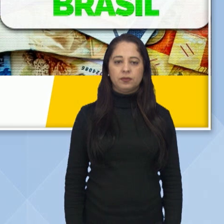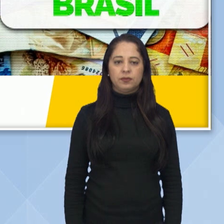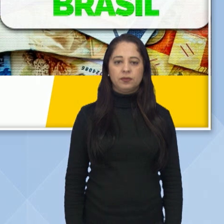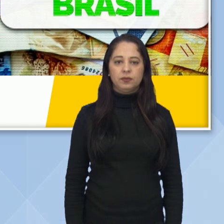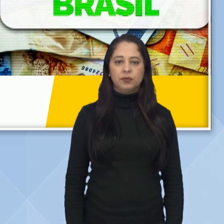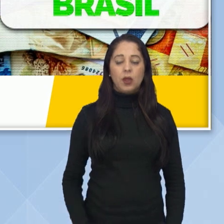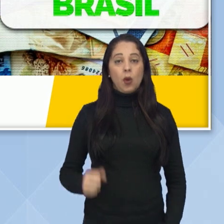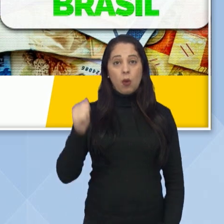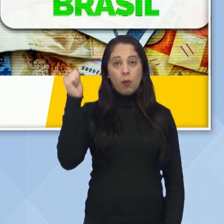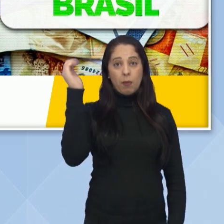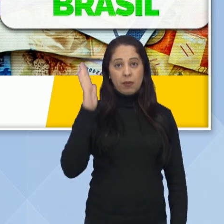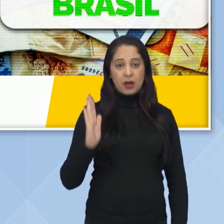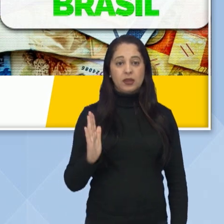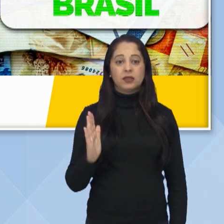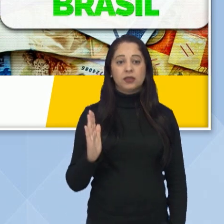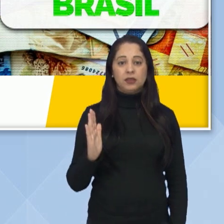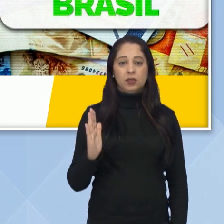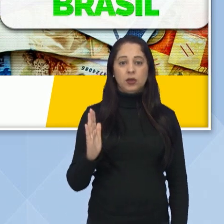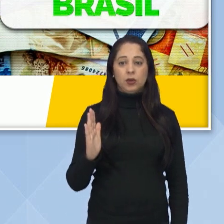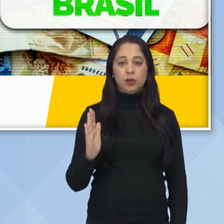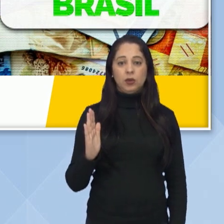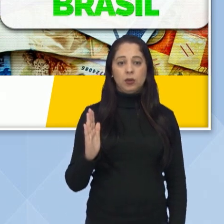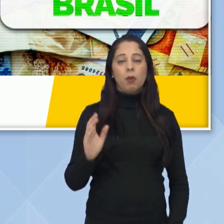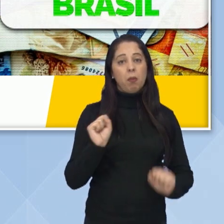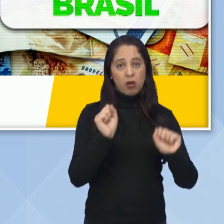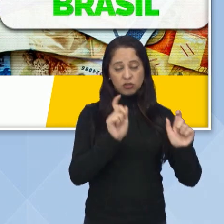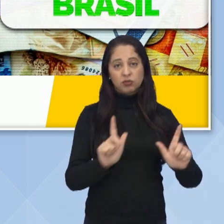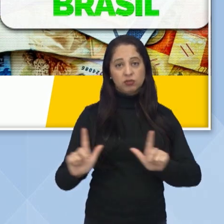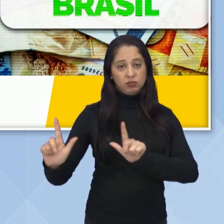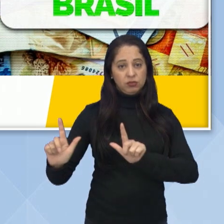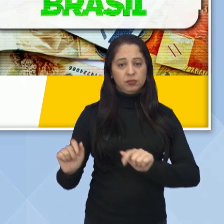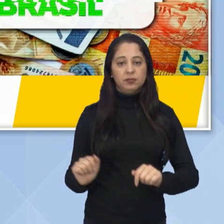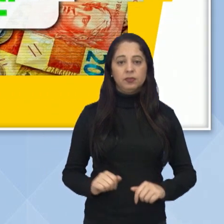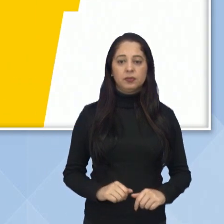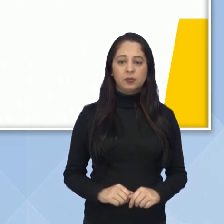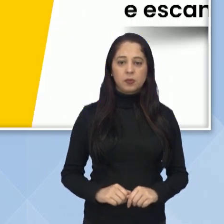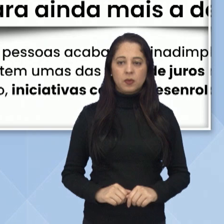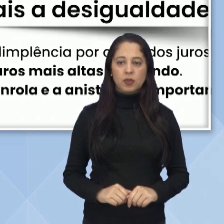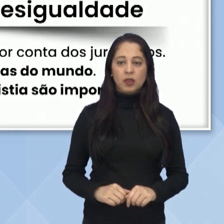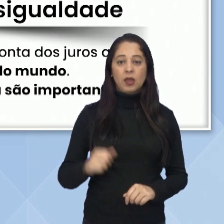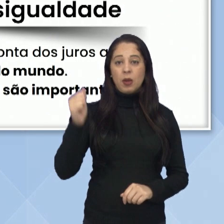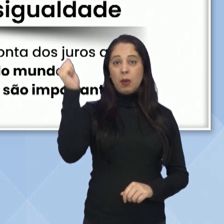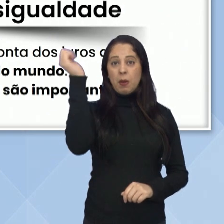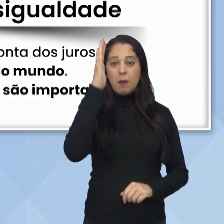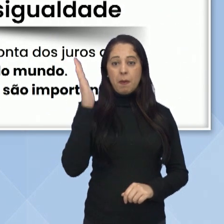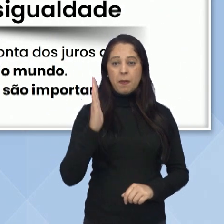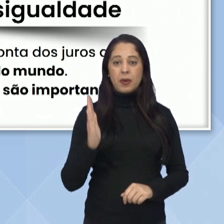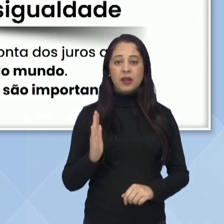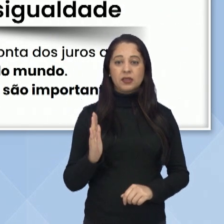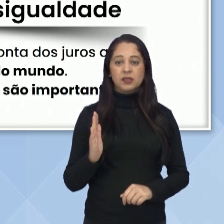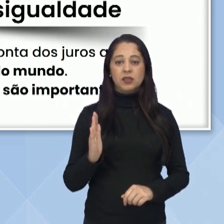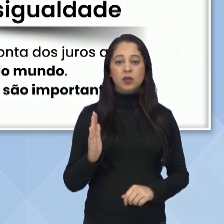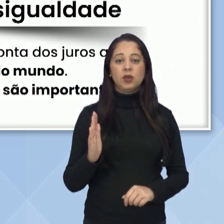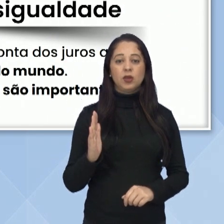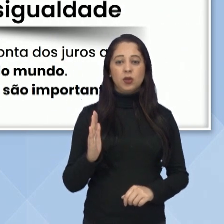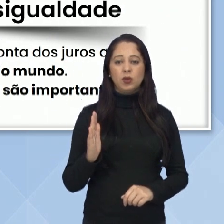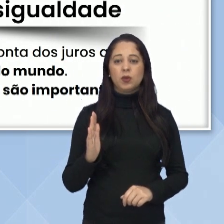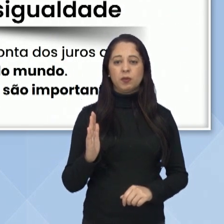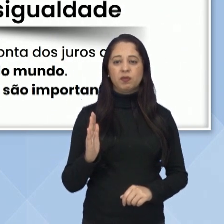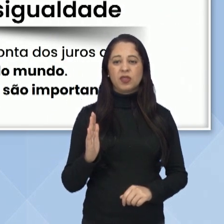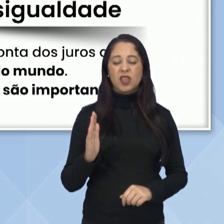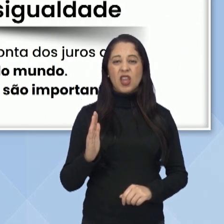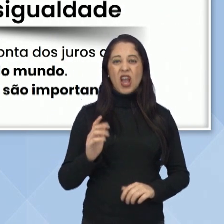O Brasil, veja, pode passar, por favor? O Brasil tem a